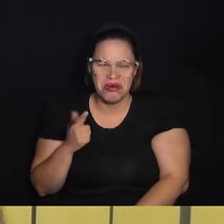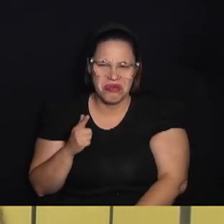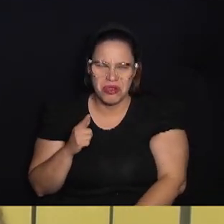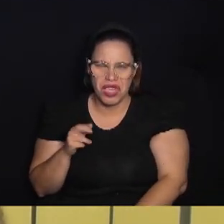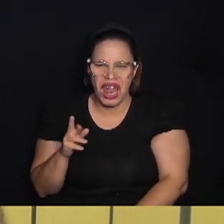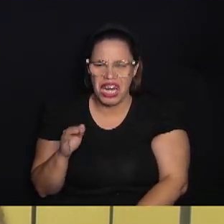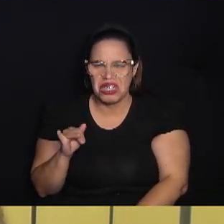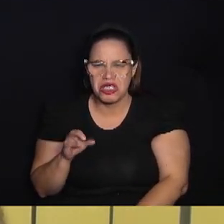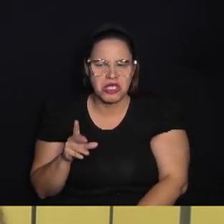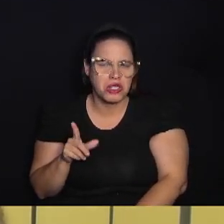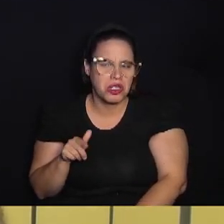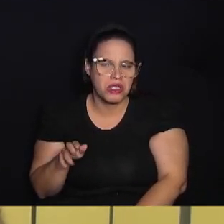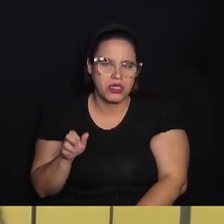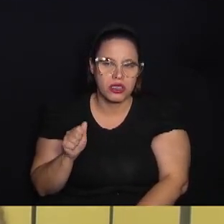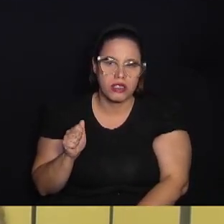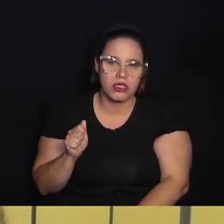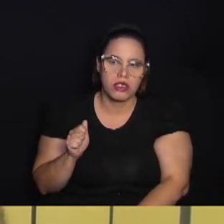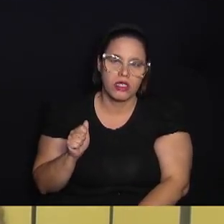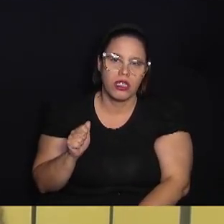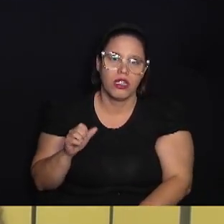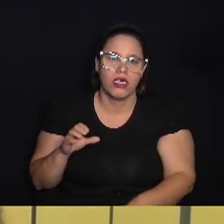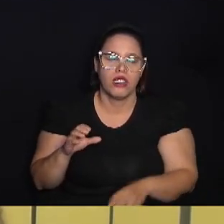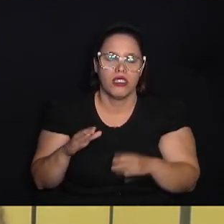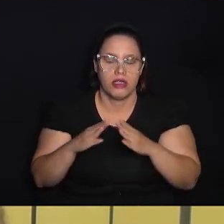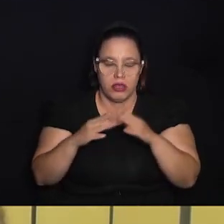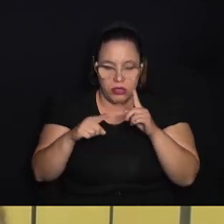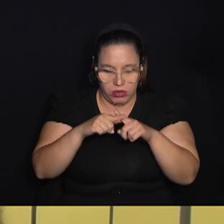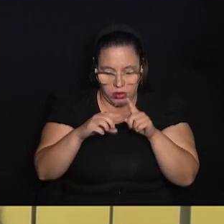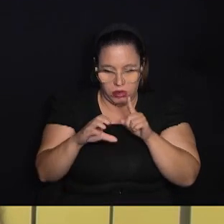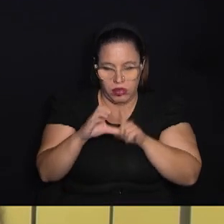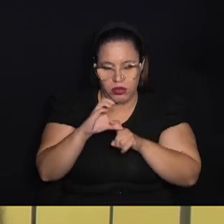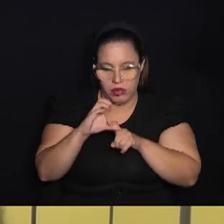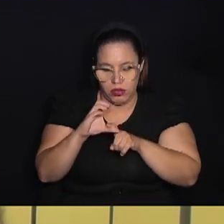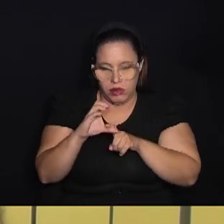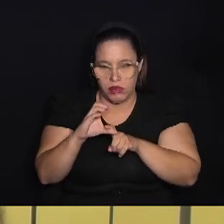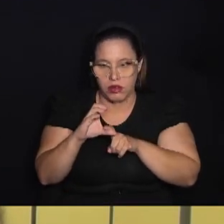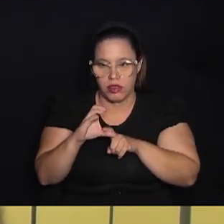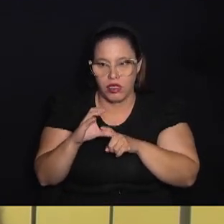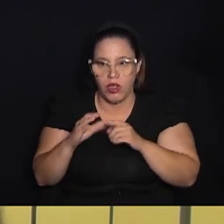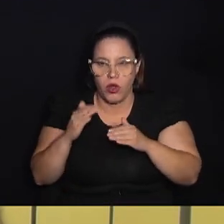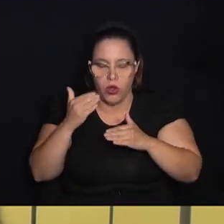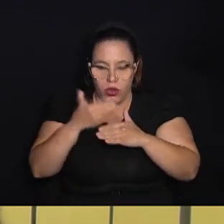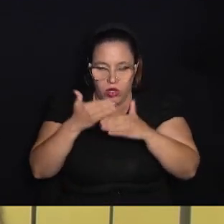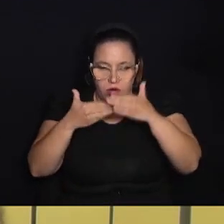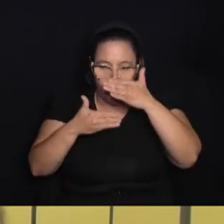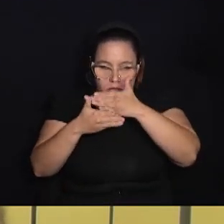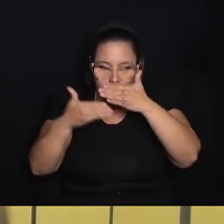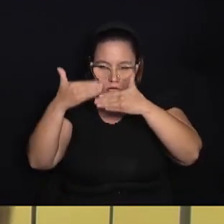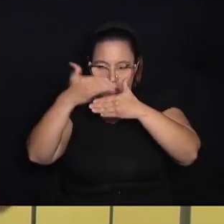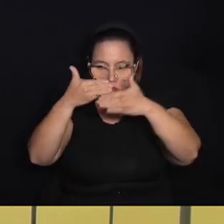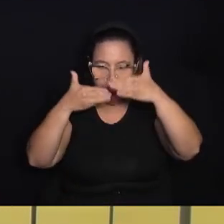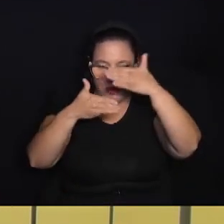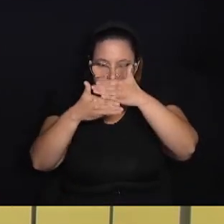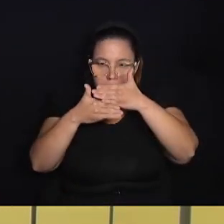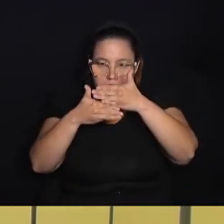a Catedral de Campinas por ser a maior construção de taipa de pilão do mundo Claro que ela tem reforço